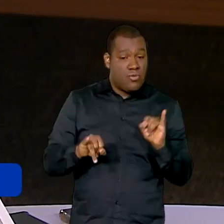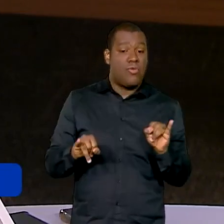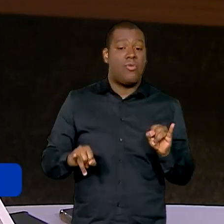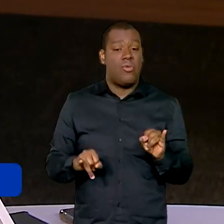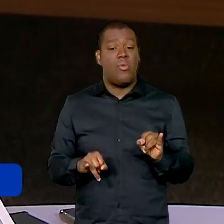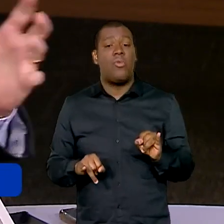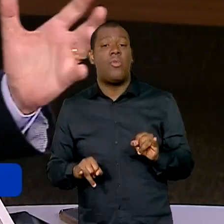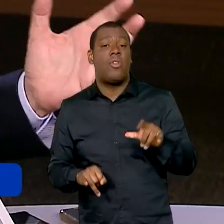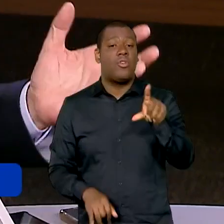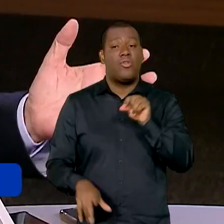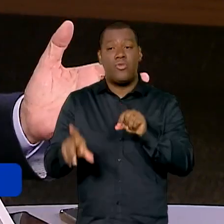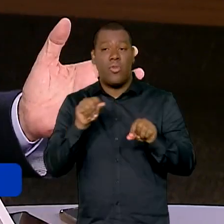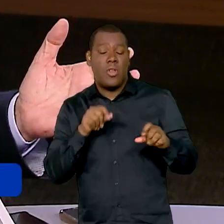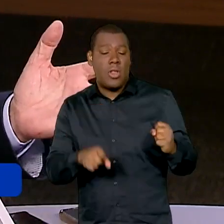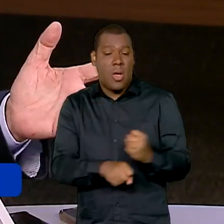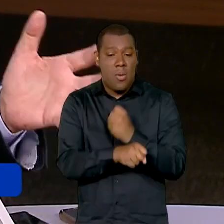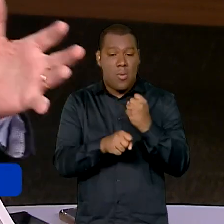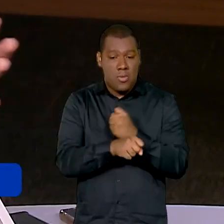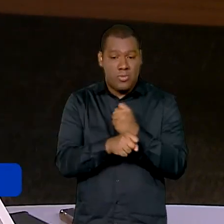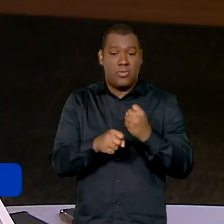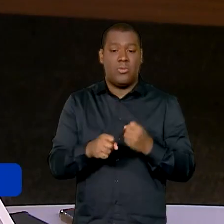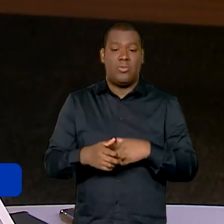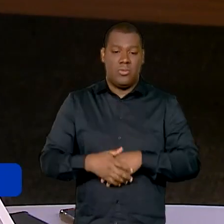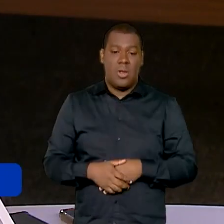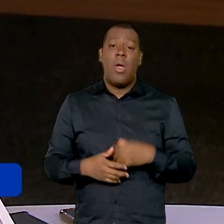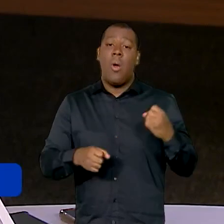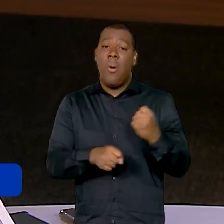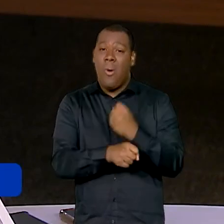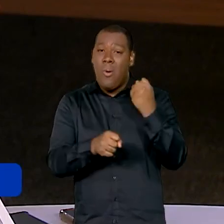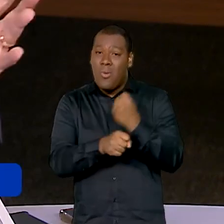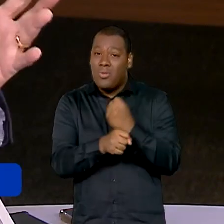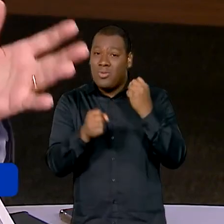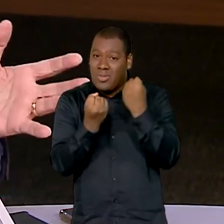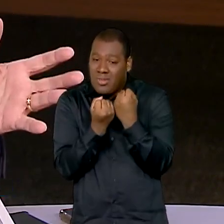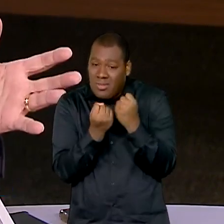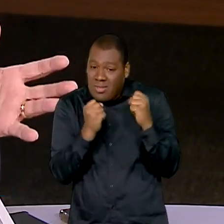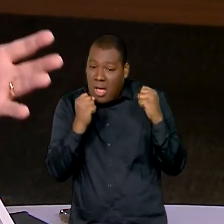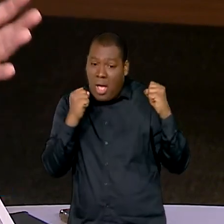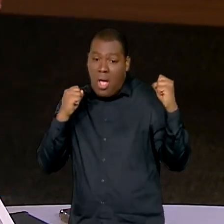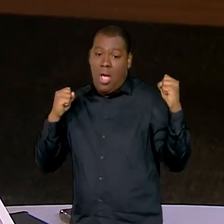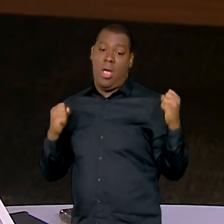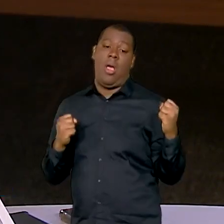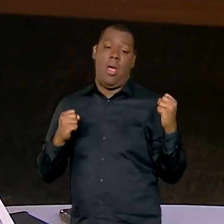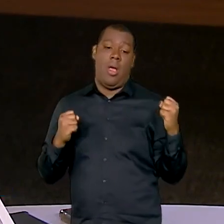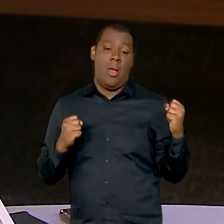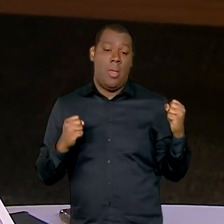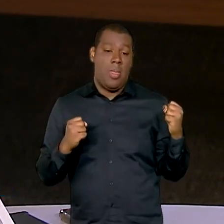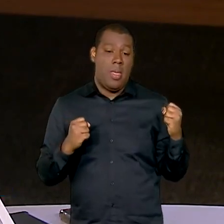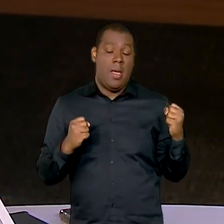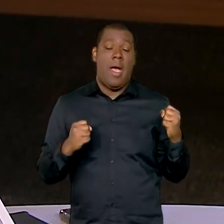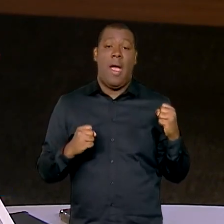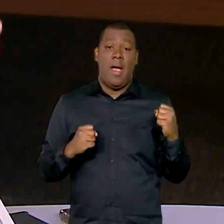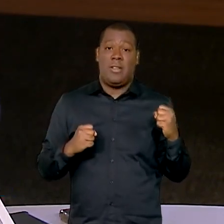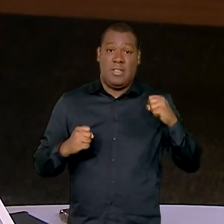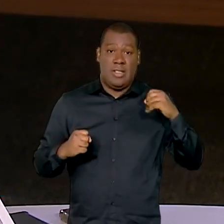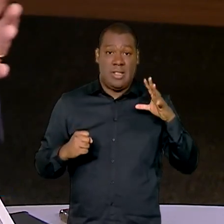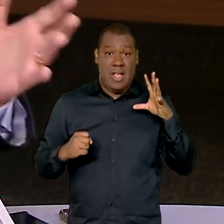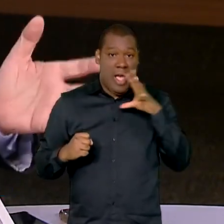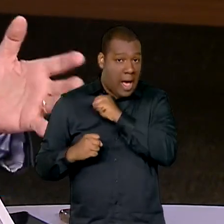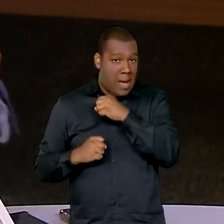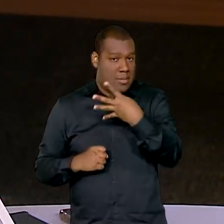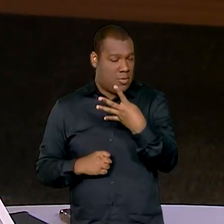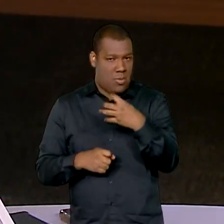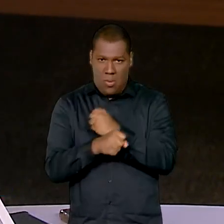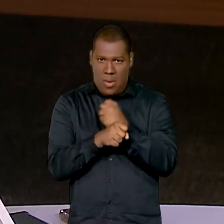Algumas delas são obras muito grandes que não dariam para ser executadas na sua plenitude em 4 anos. Nós estamos fazendo